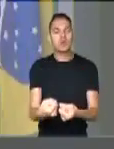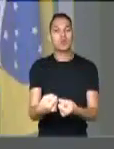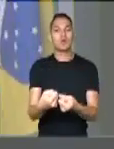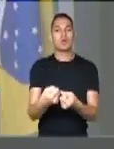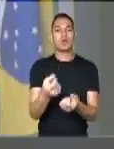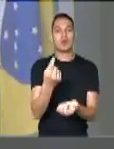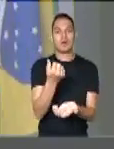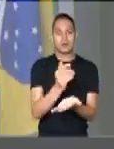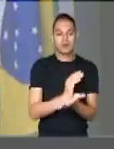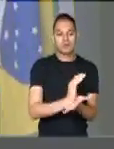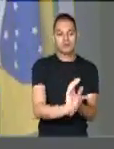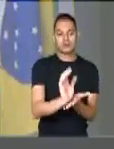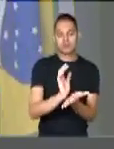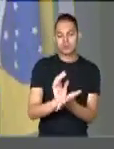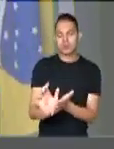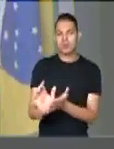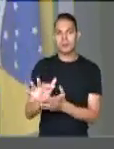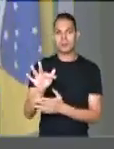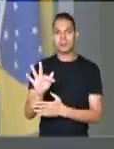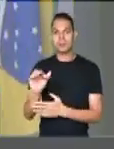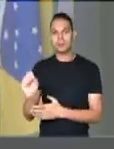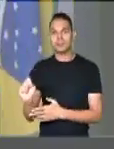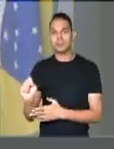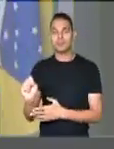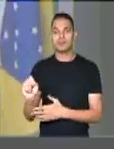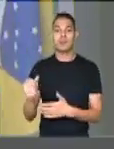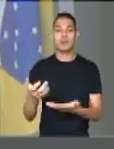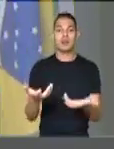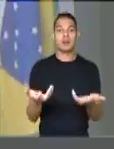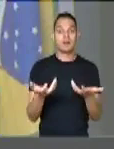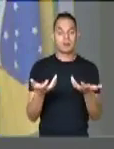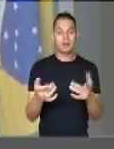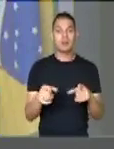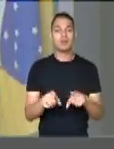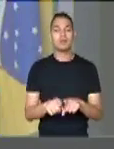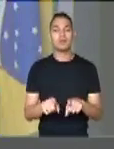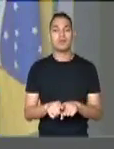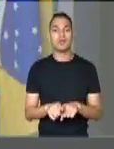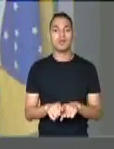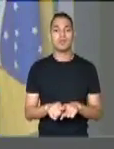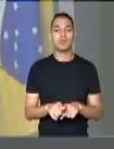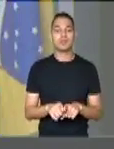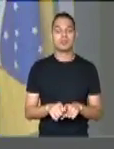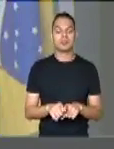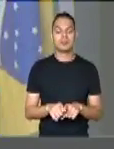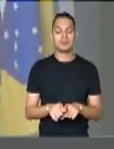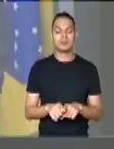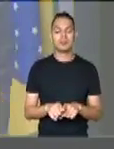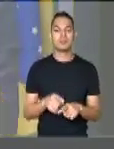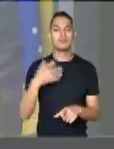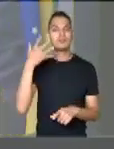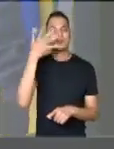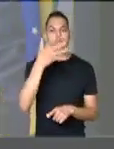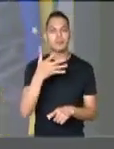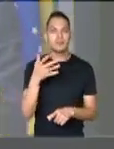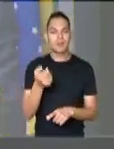levar esses recursos para a Feira de Santana. Eu quero já ir, chegando ao meu